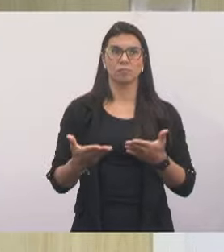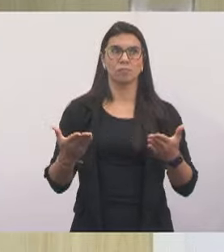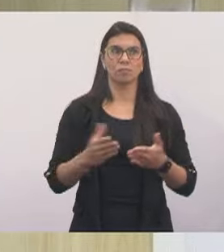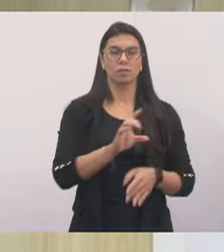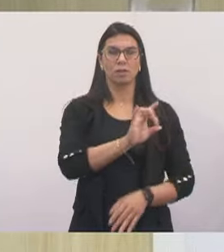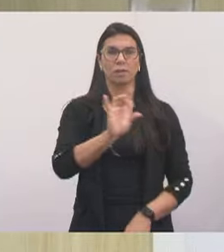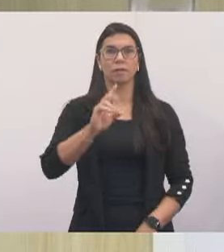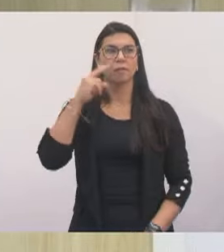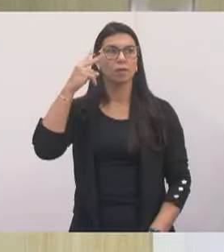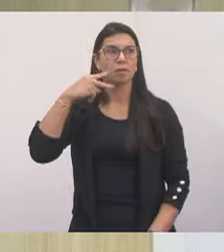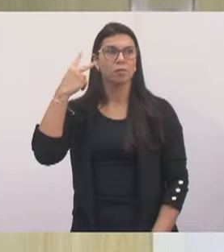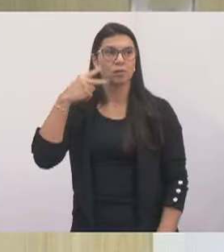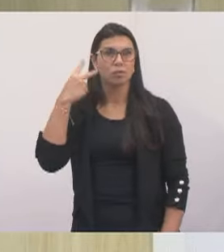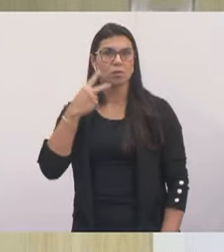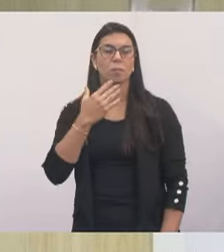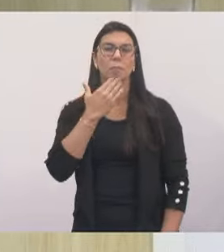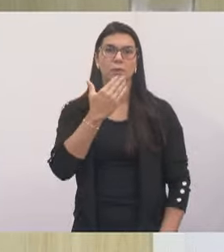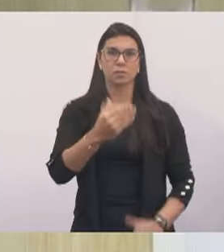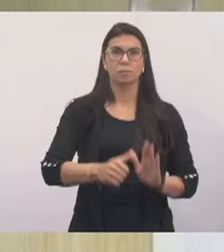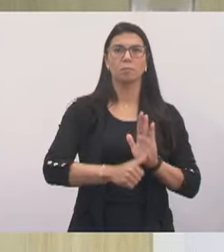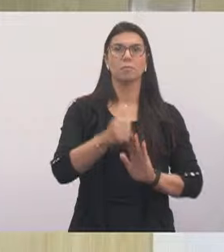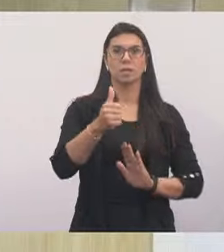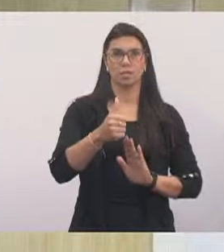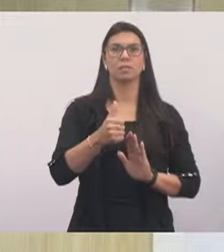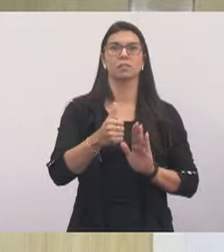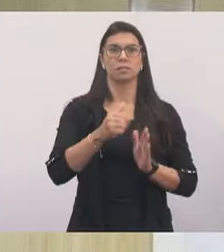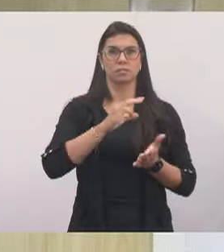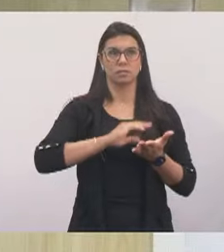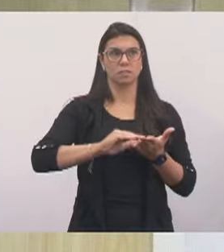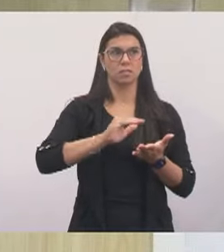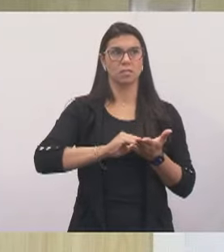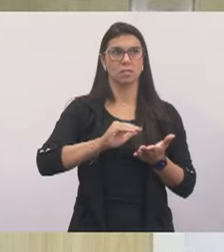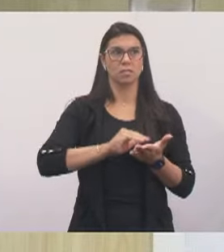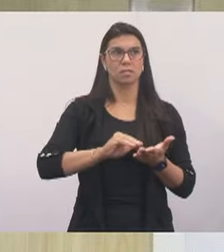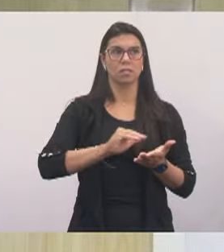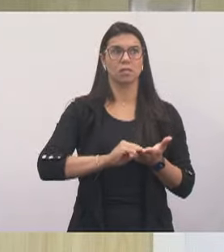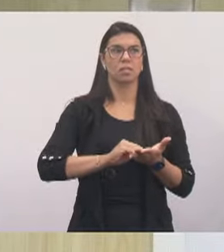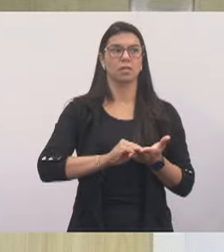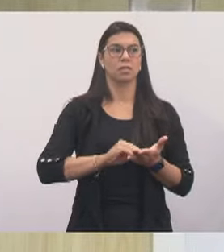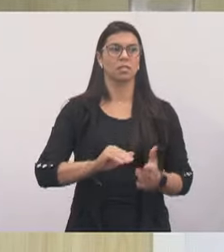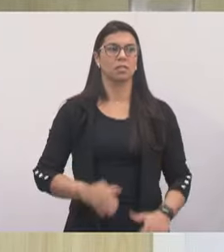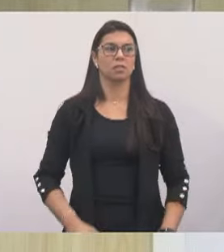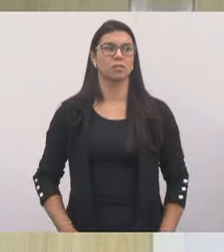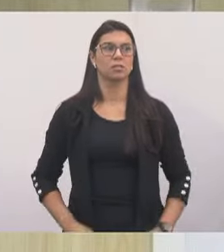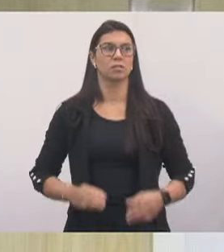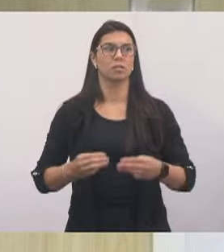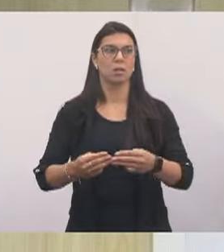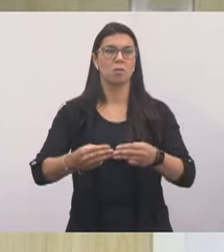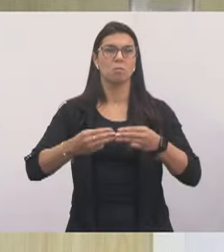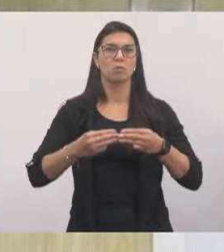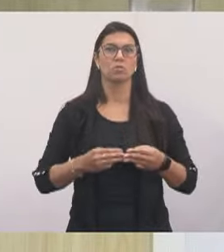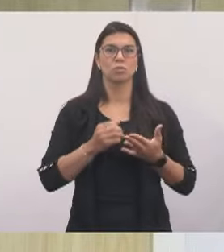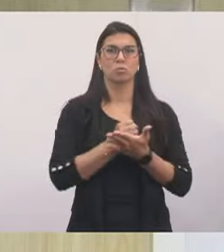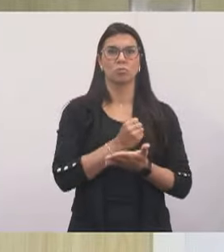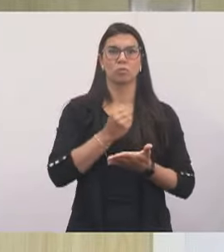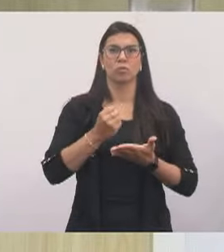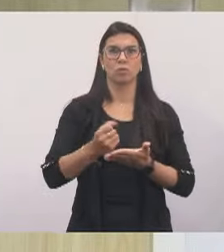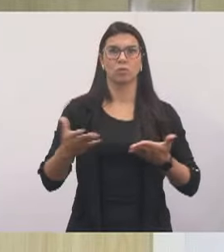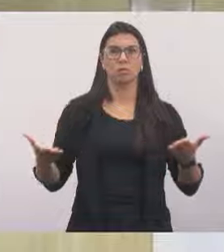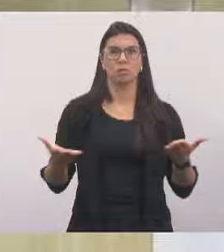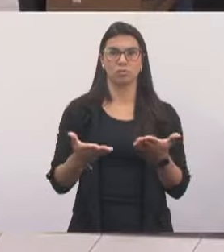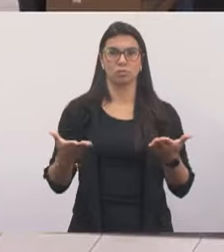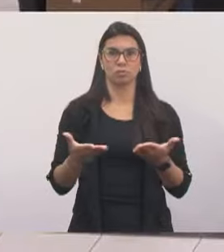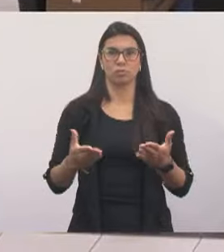vereadores. Então, solicito à primeira secretária que faça a leitura das sínteses das moções protocoladas para esta sessão.